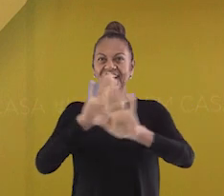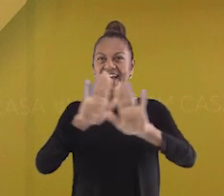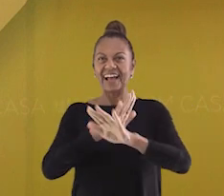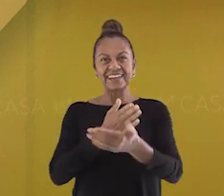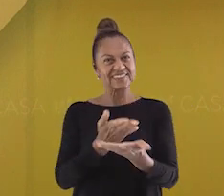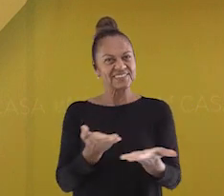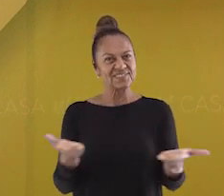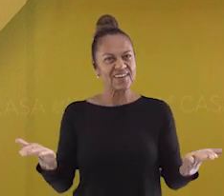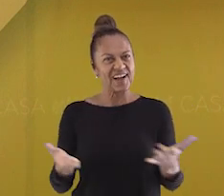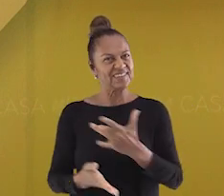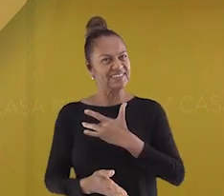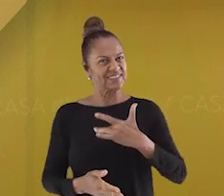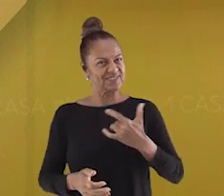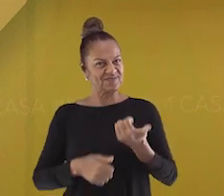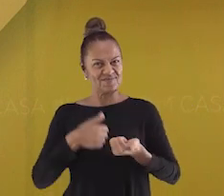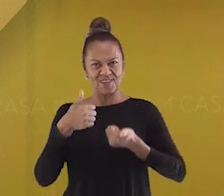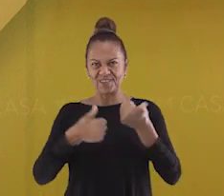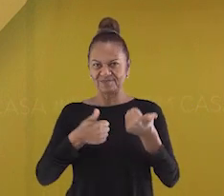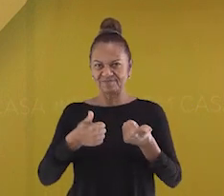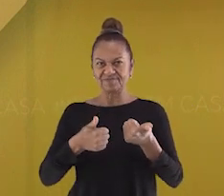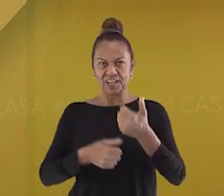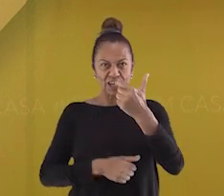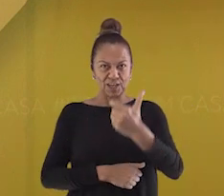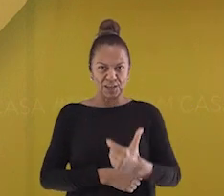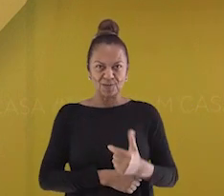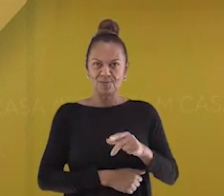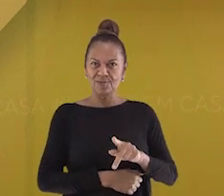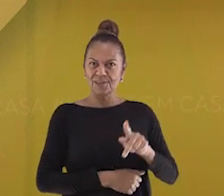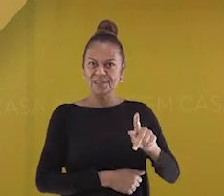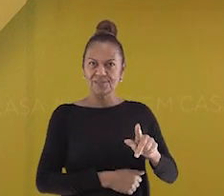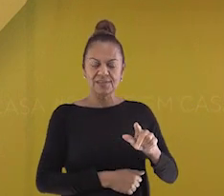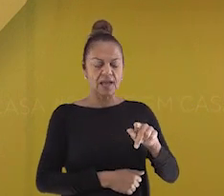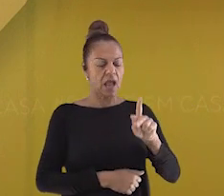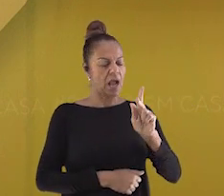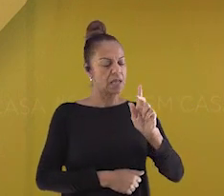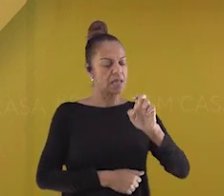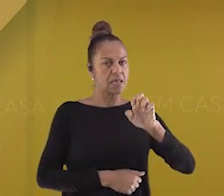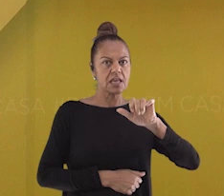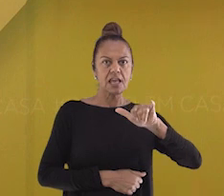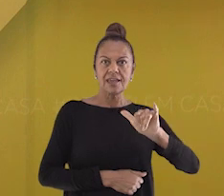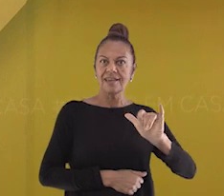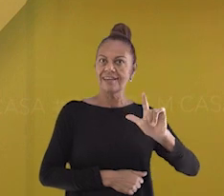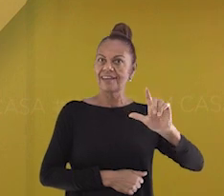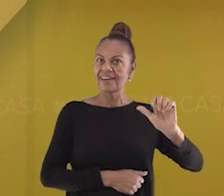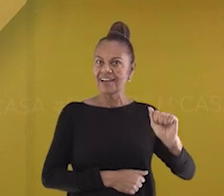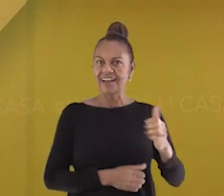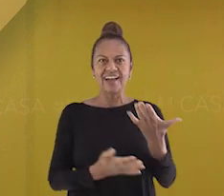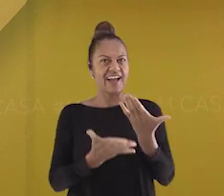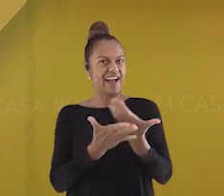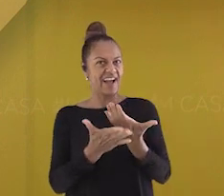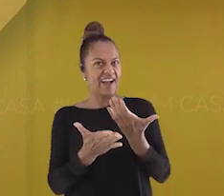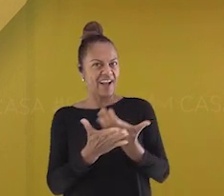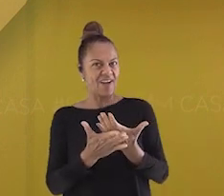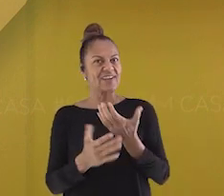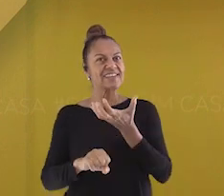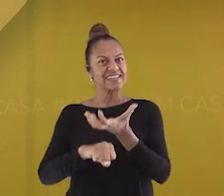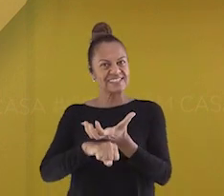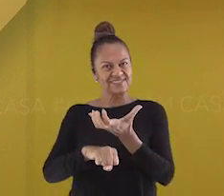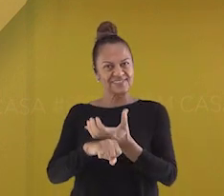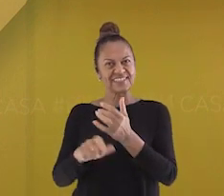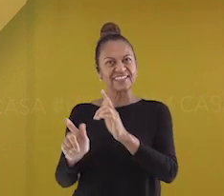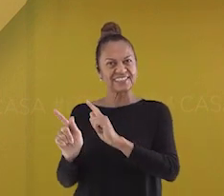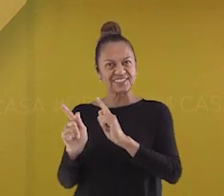Olá, pessoal! Tudo bem com vocês? Eu sou a professora Keila e essa é a nossa aula da disciplina